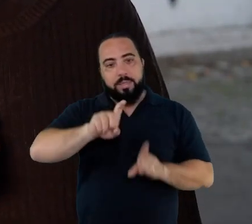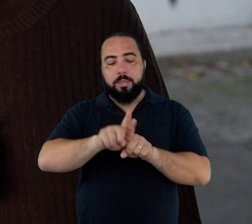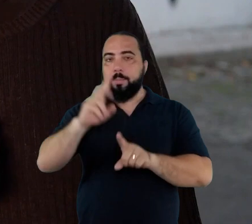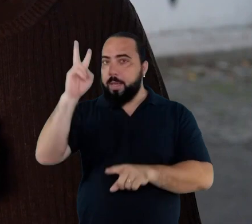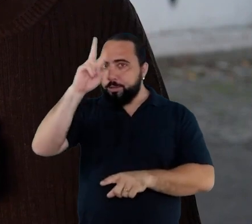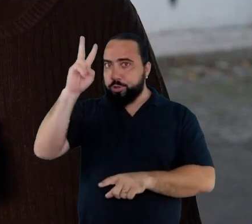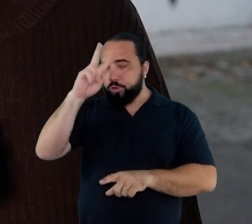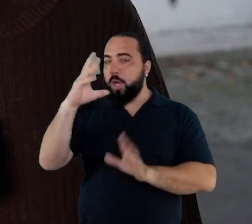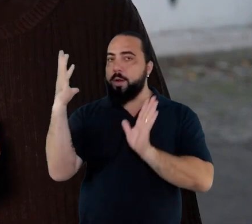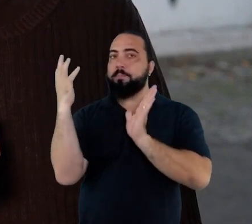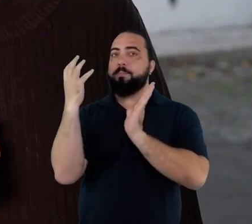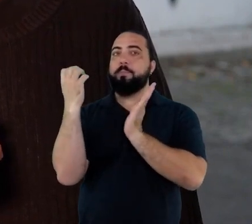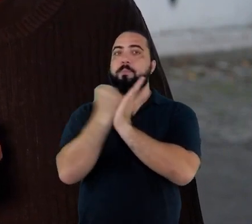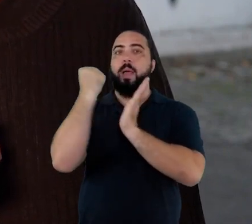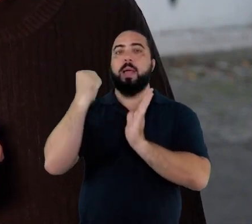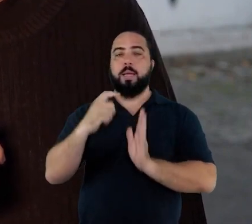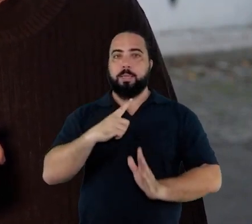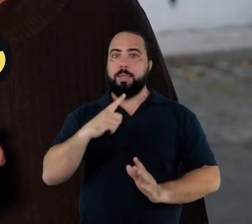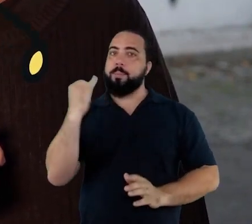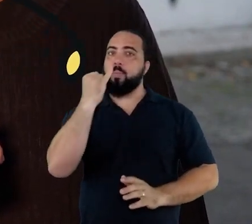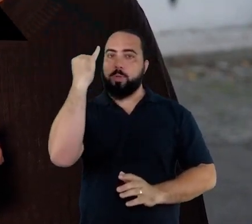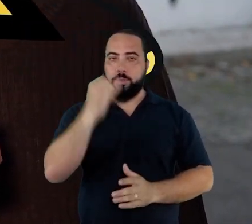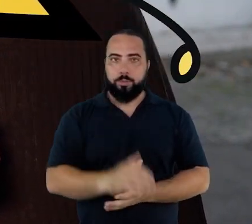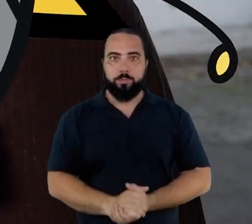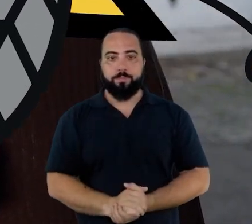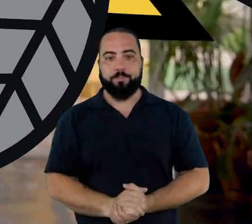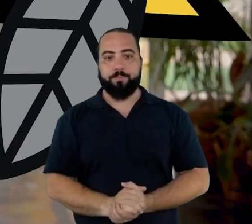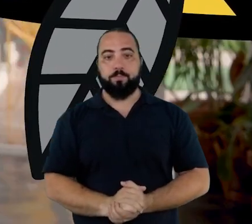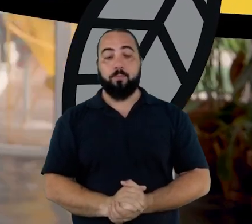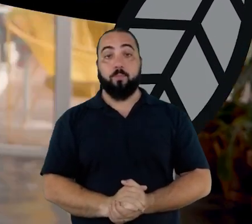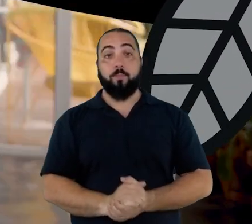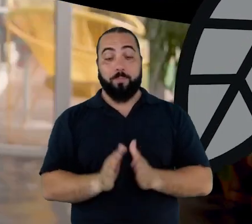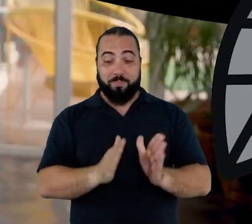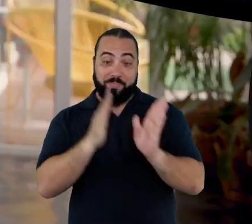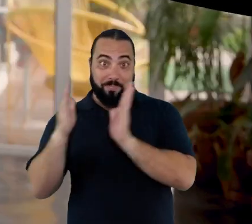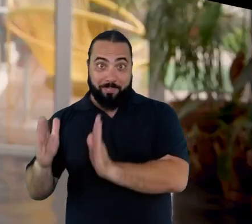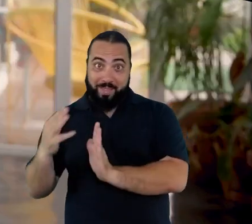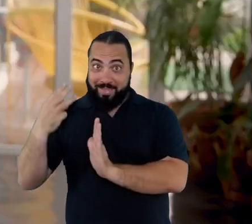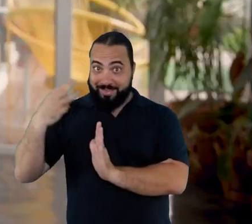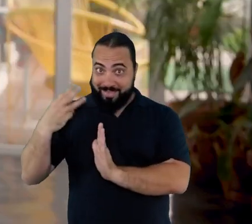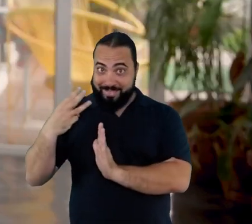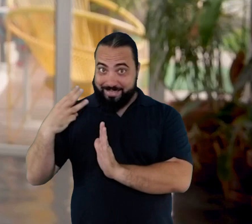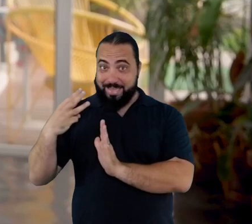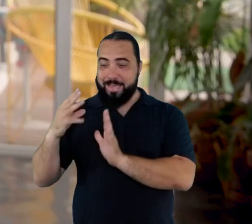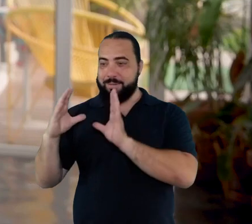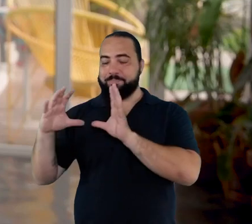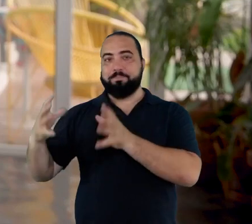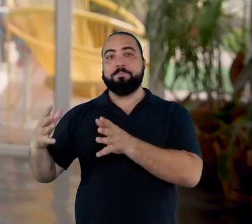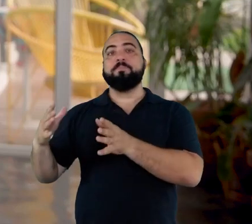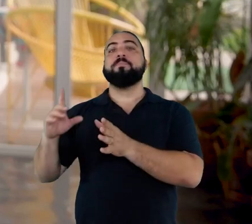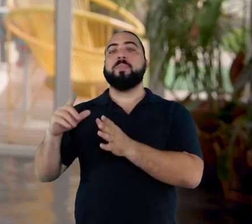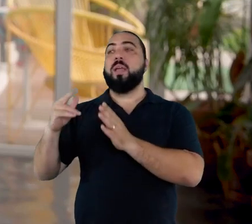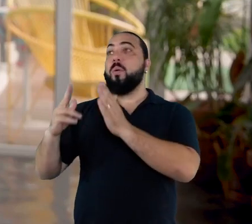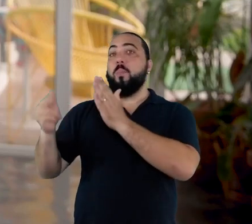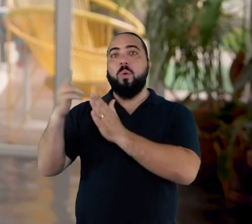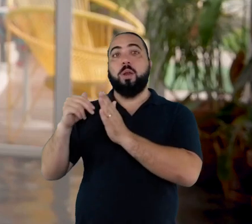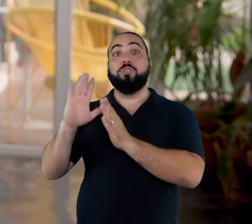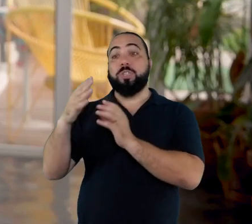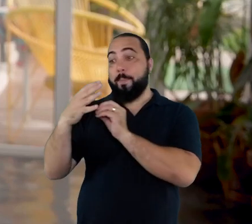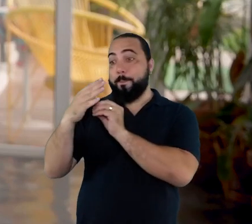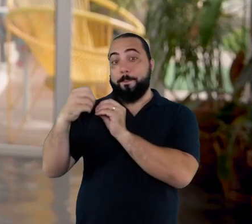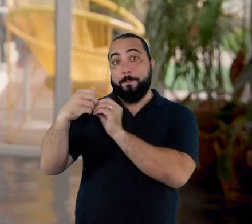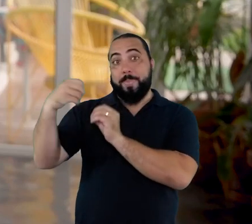essa história tupinambá, importantíssima. E a terceira parte do mural, já quase chegando